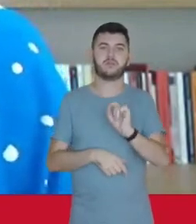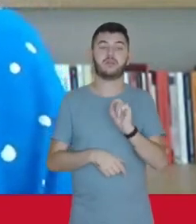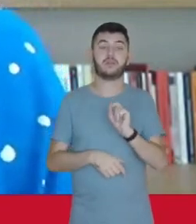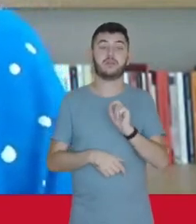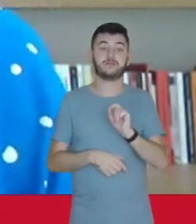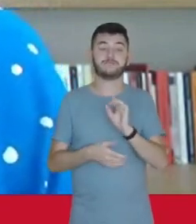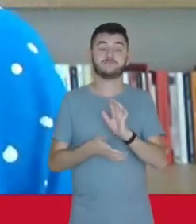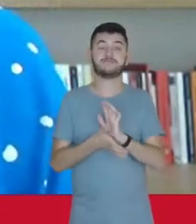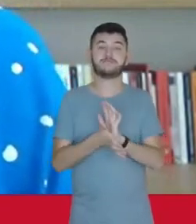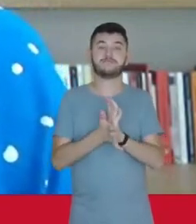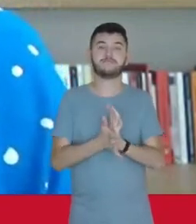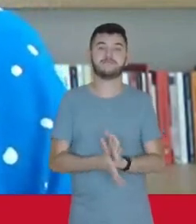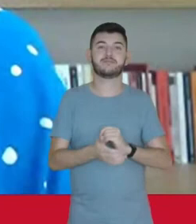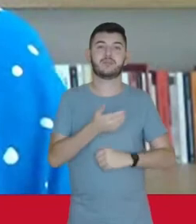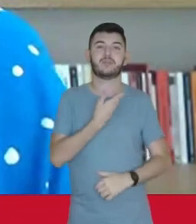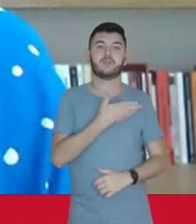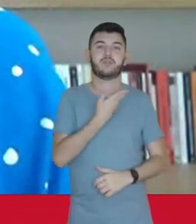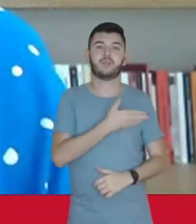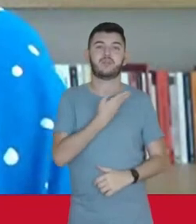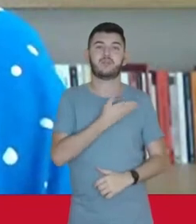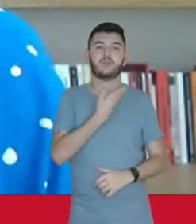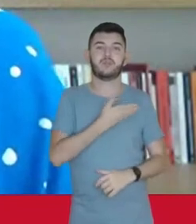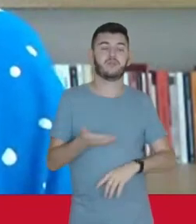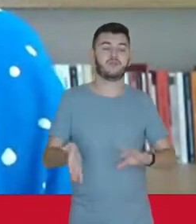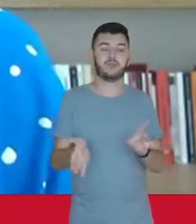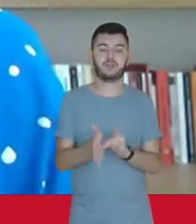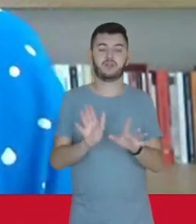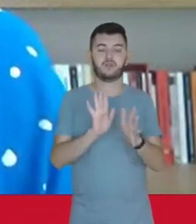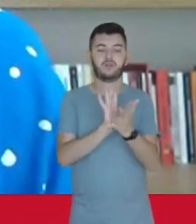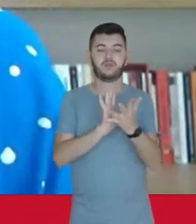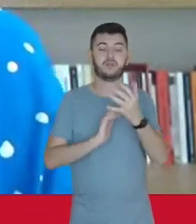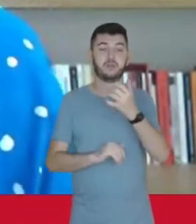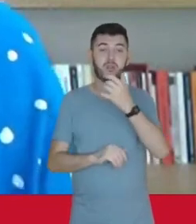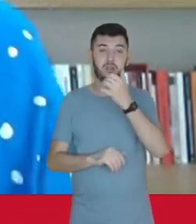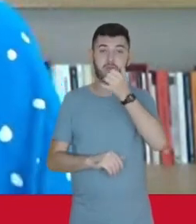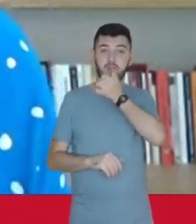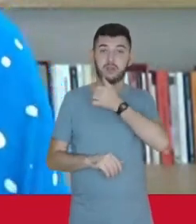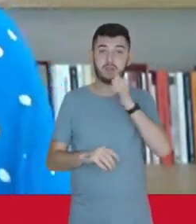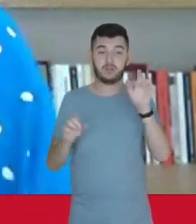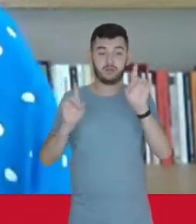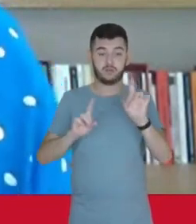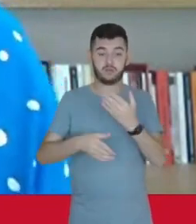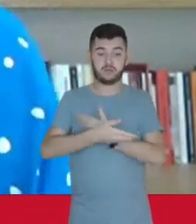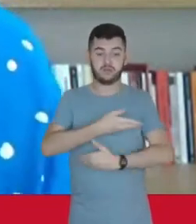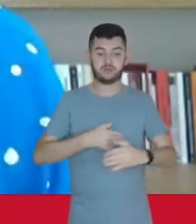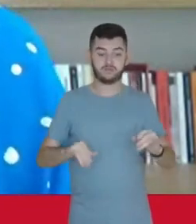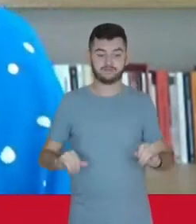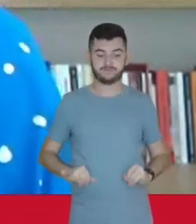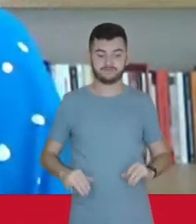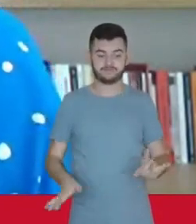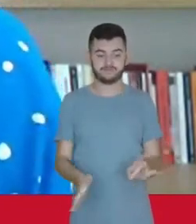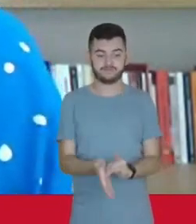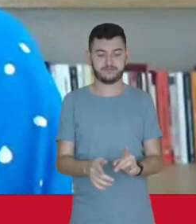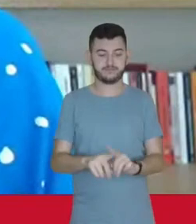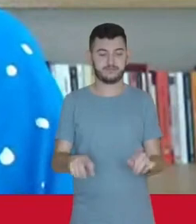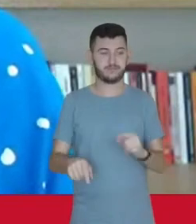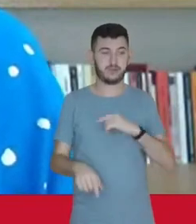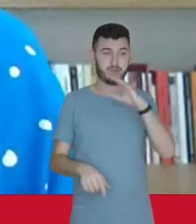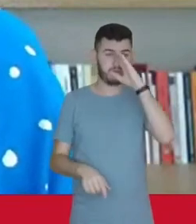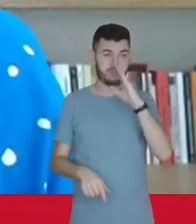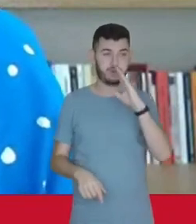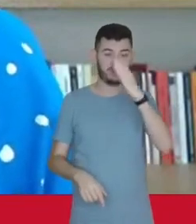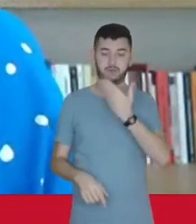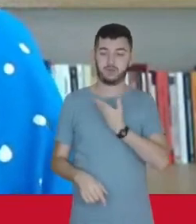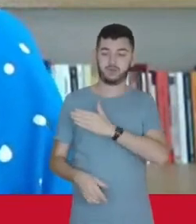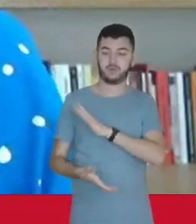exclusão, né, que as mulheres com deficiência sofrem. E uma das principais exclusões é no